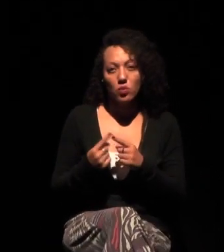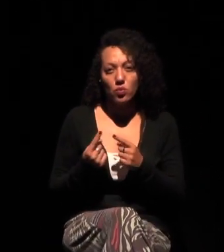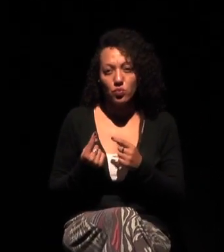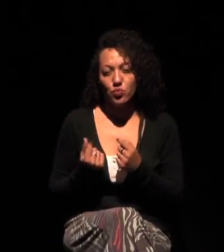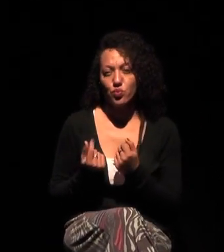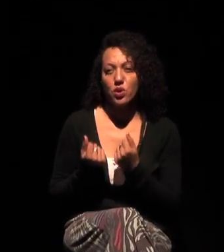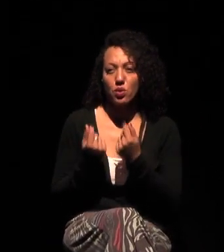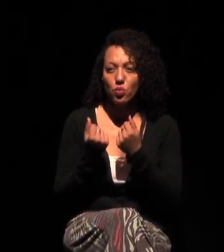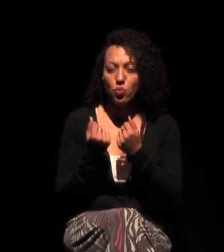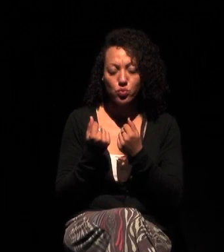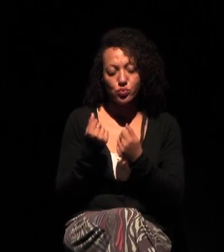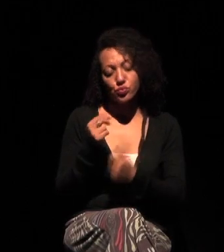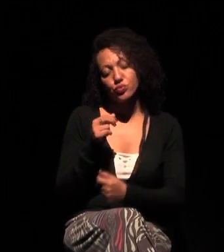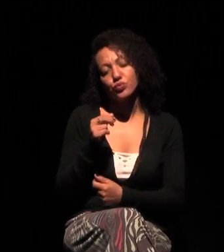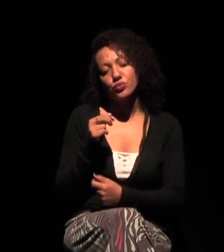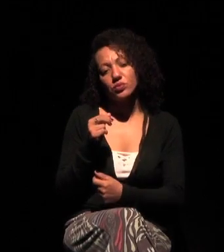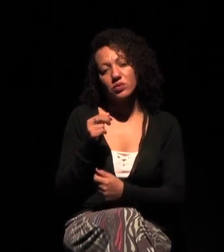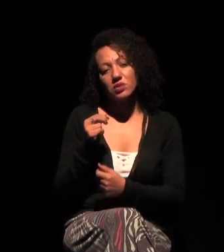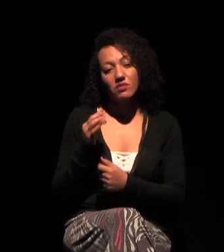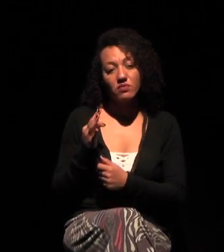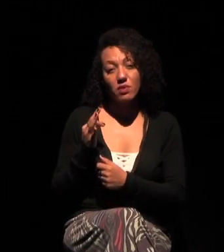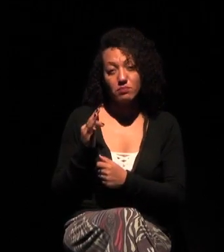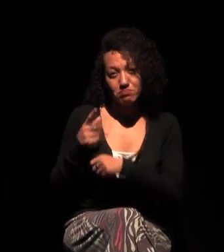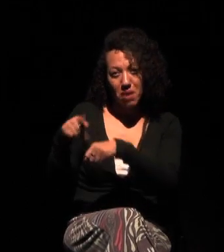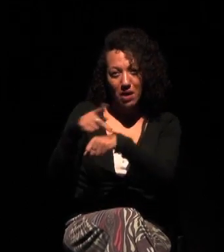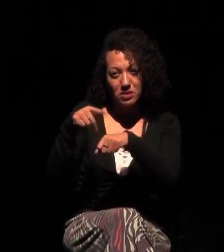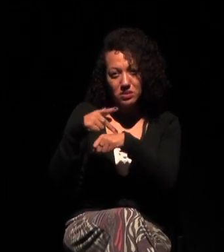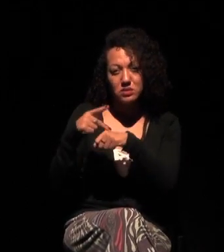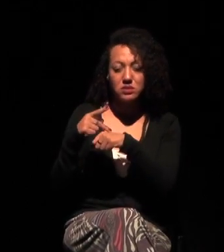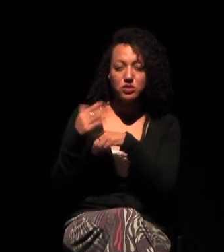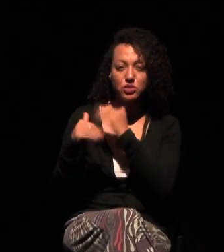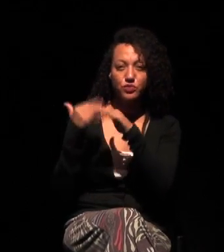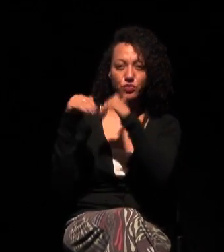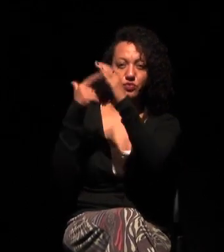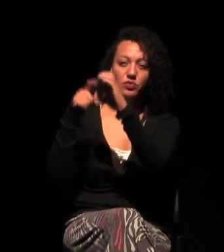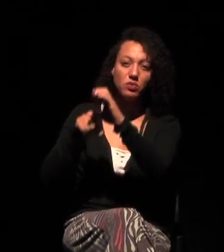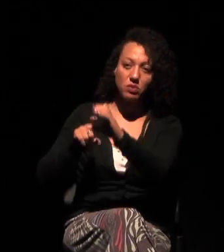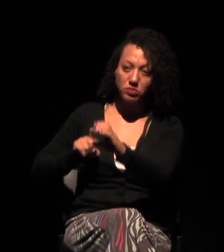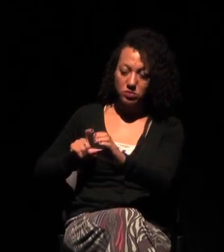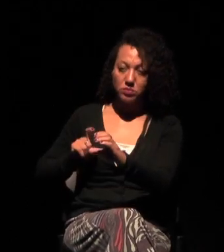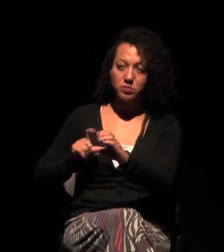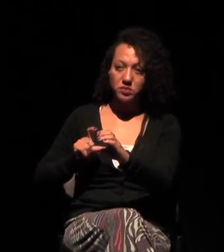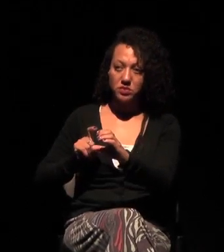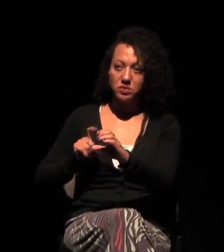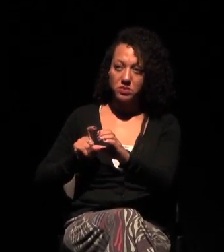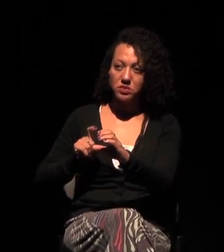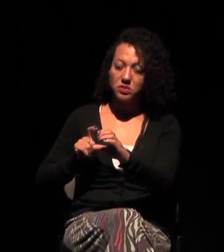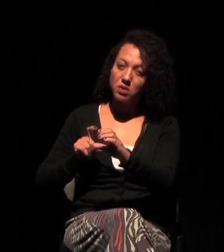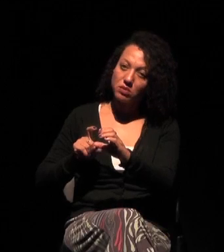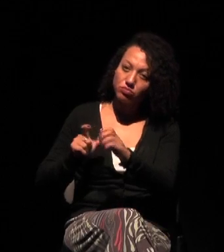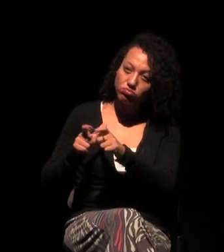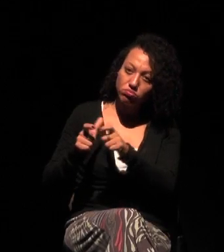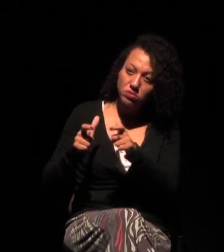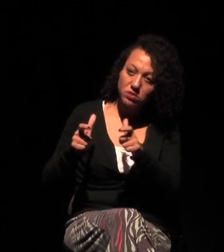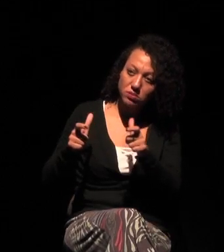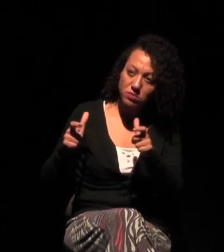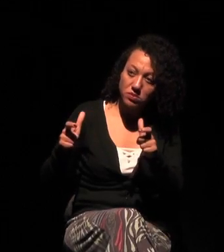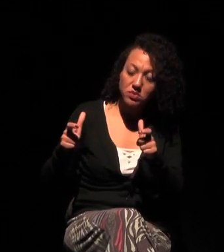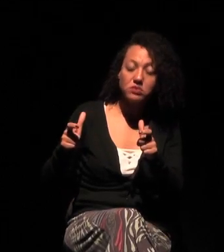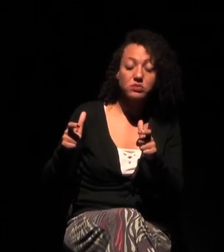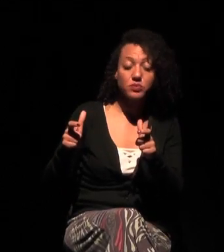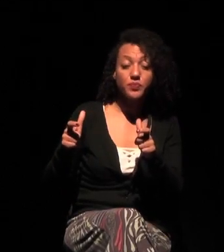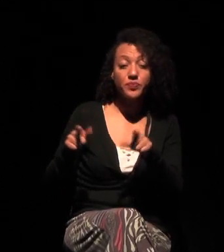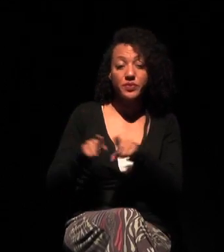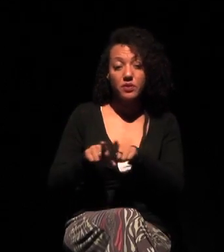longe de permitir aos países desenvolvidos a sua autonomia é de crescimento e justamento